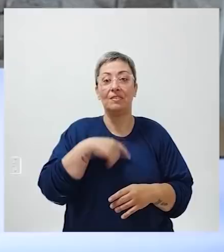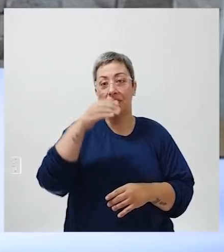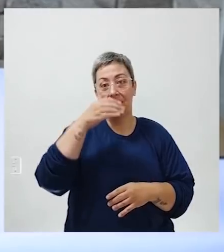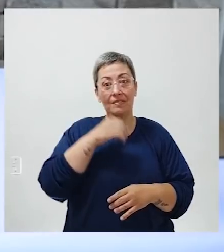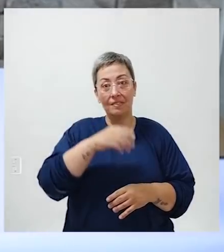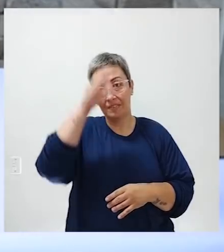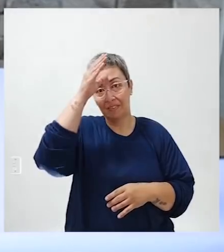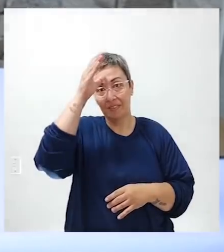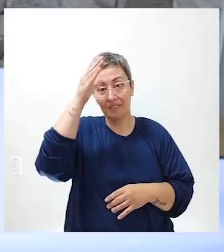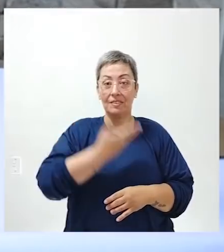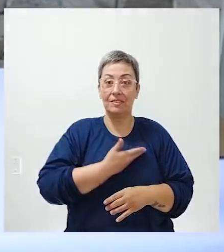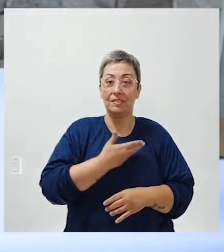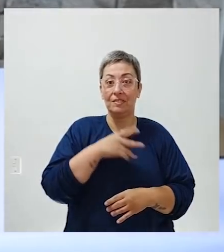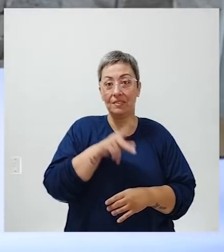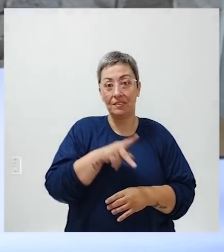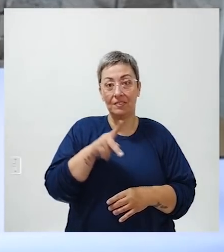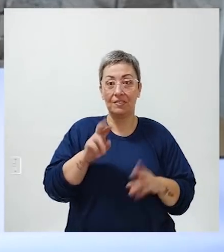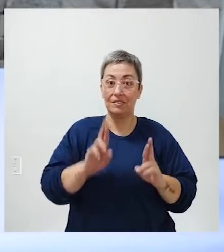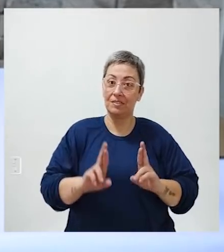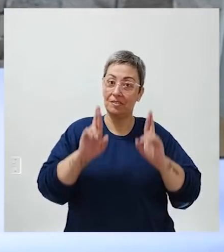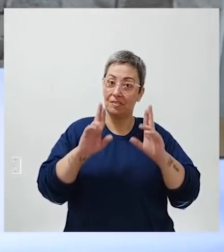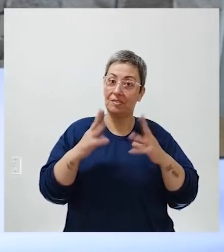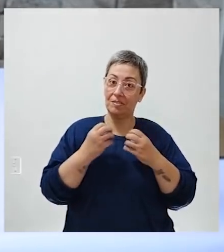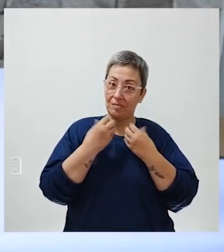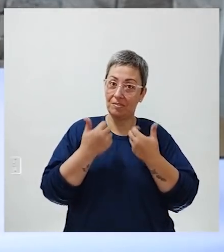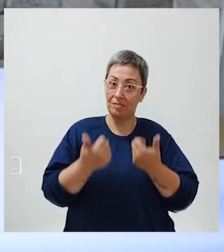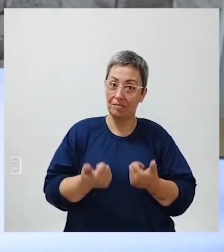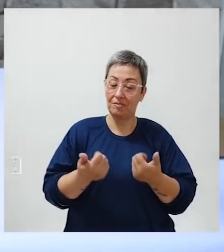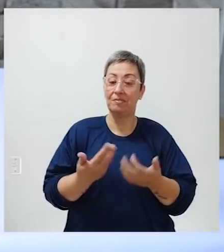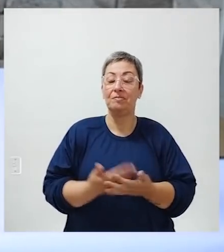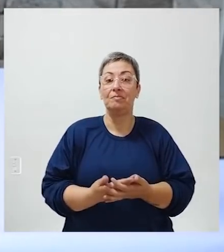colegas professores, espero que todos vocês estejam bem.